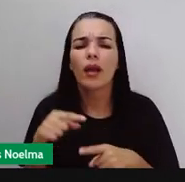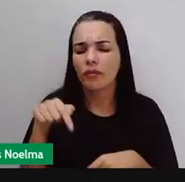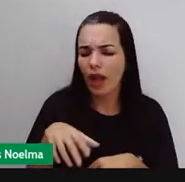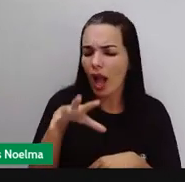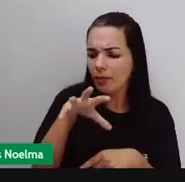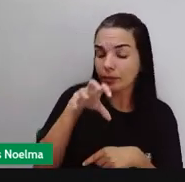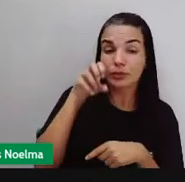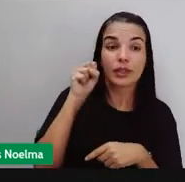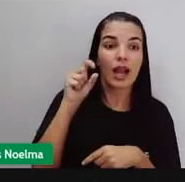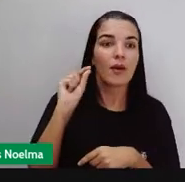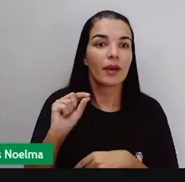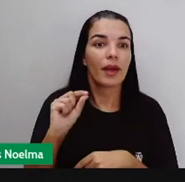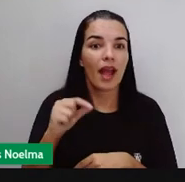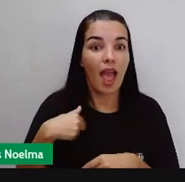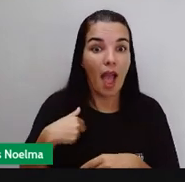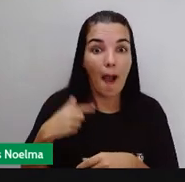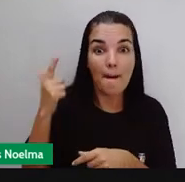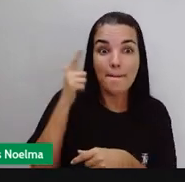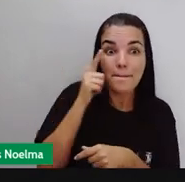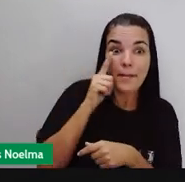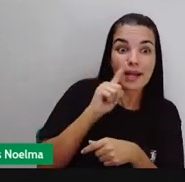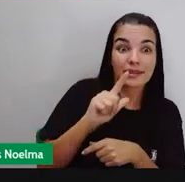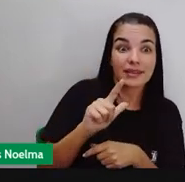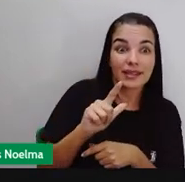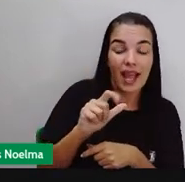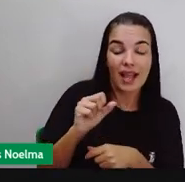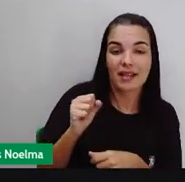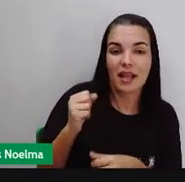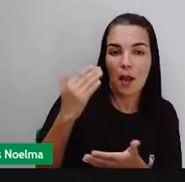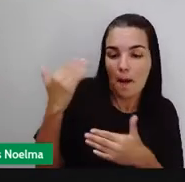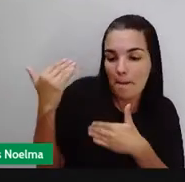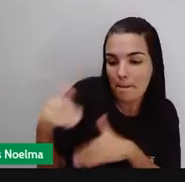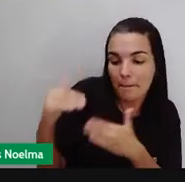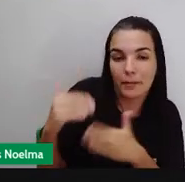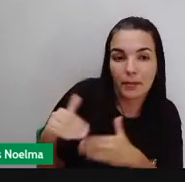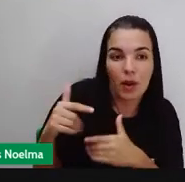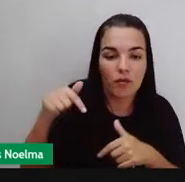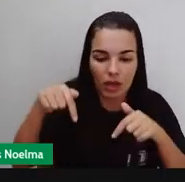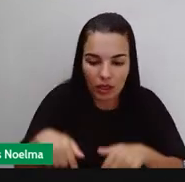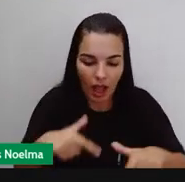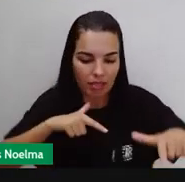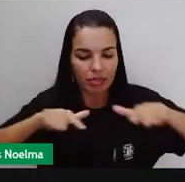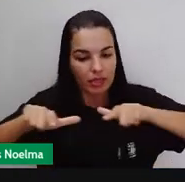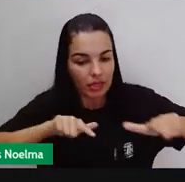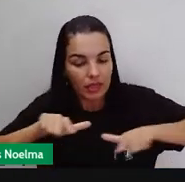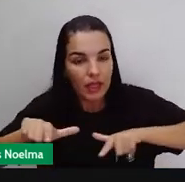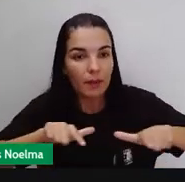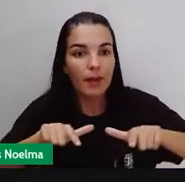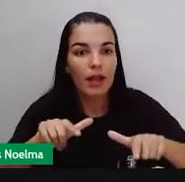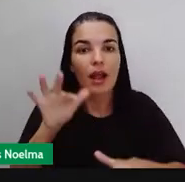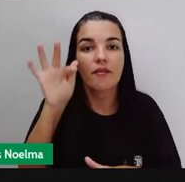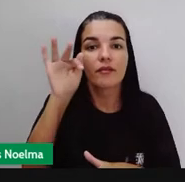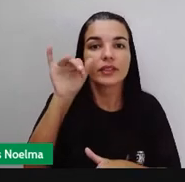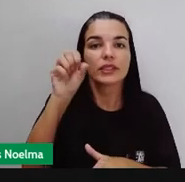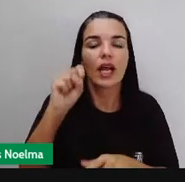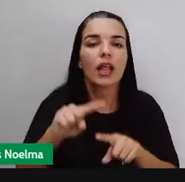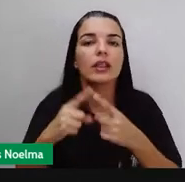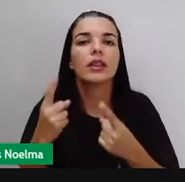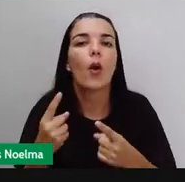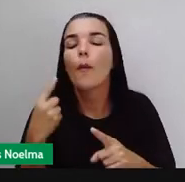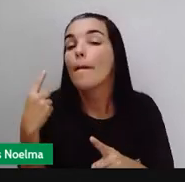buscar aqui? A Pro passou num concurso e veio trabalhar em Feira de Santana. Então, nós podemos dizer que o motivo